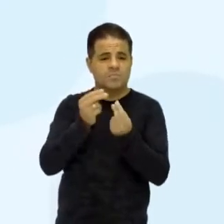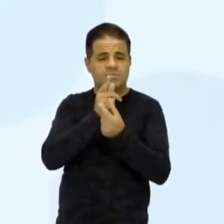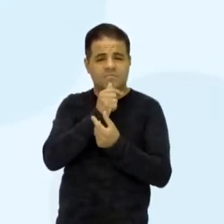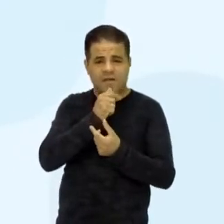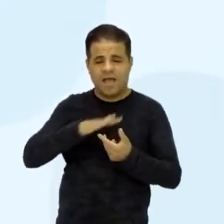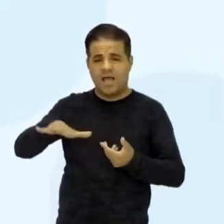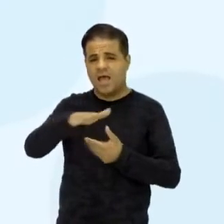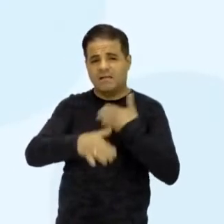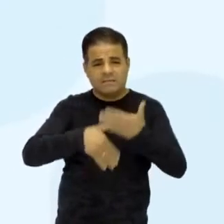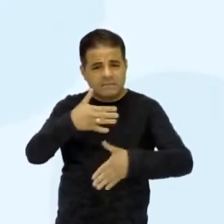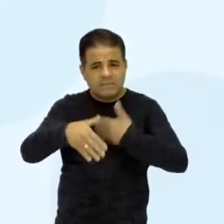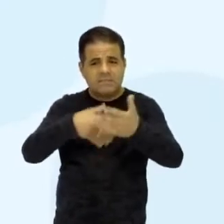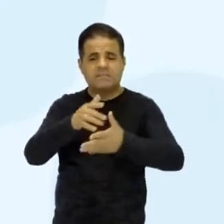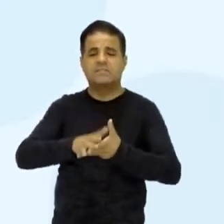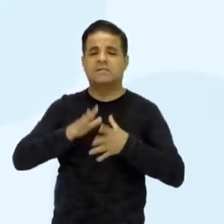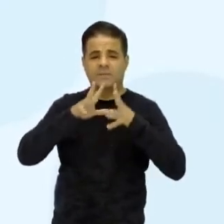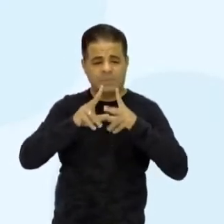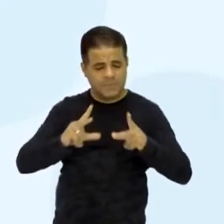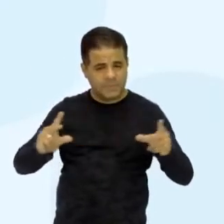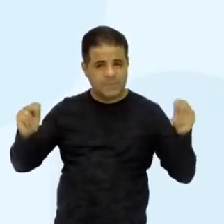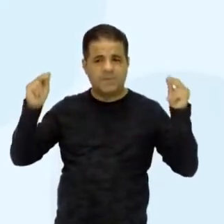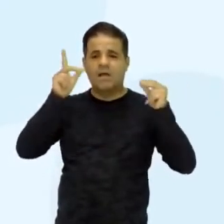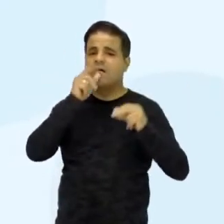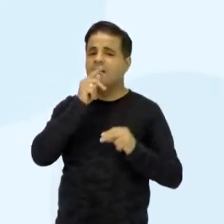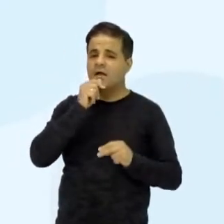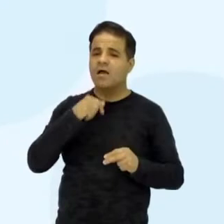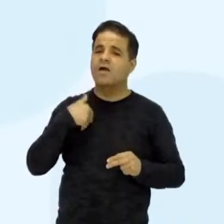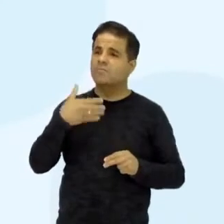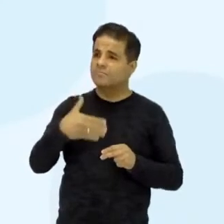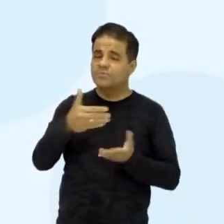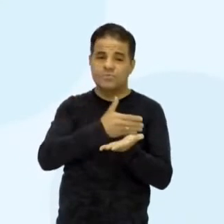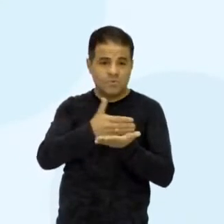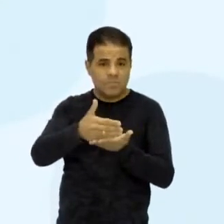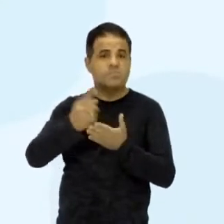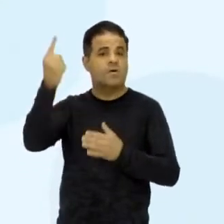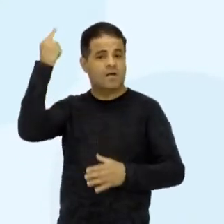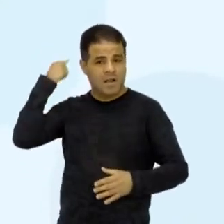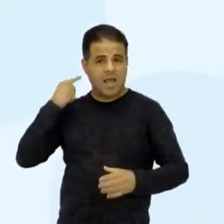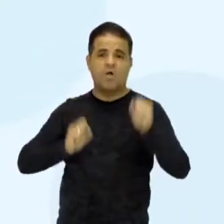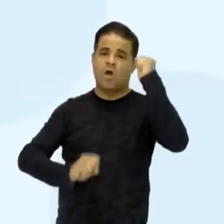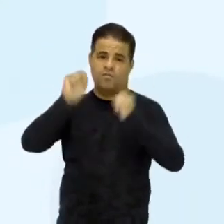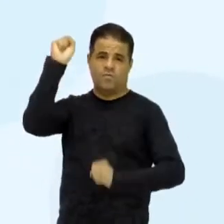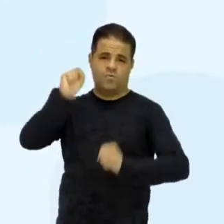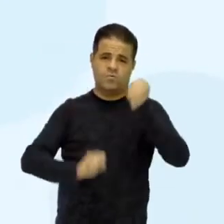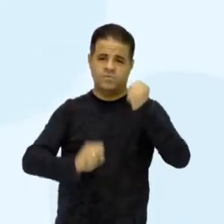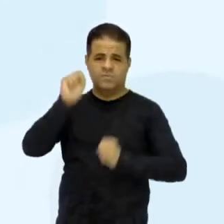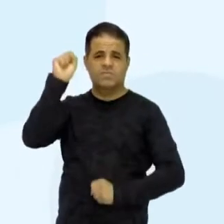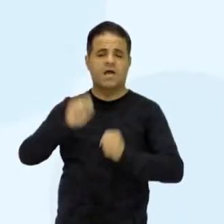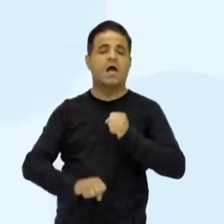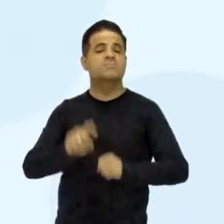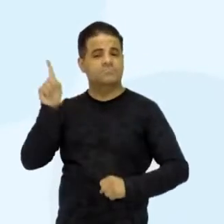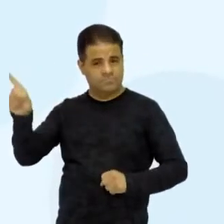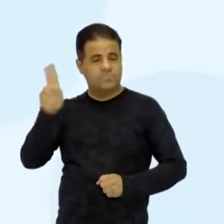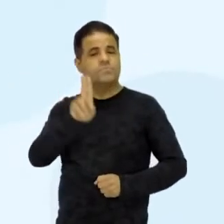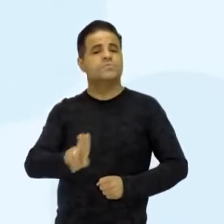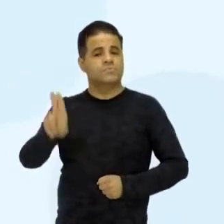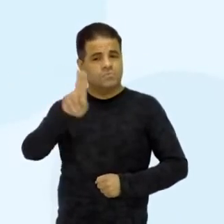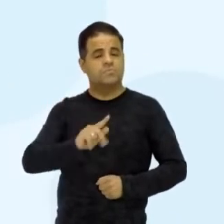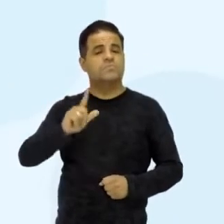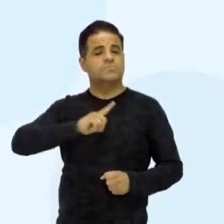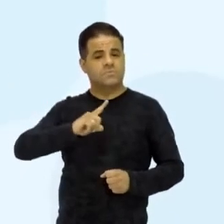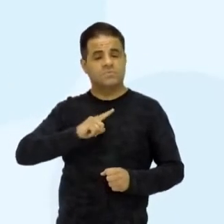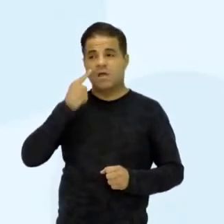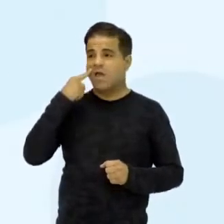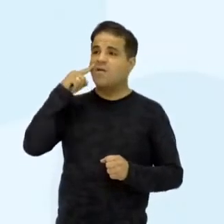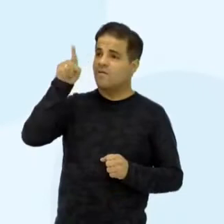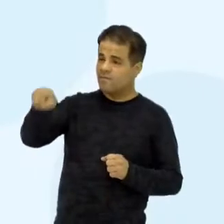água, vai acabando escasseando a água e tudo mais. E isso começou lá com a Revolução Industrial, né, com o uso, o que você tem ali